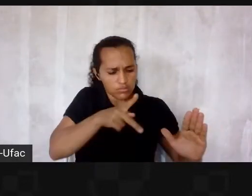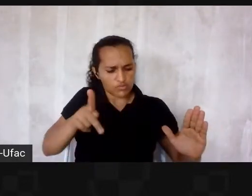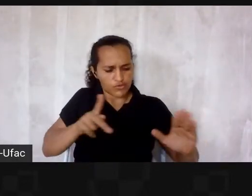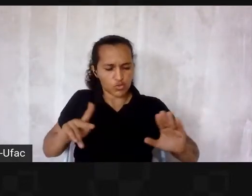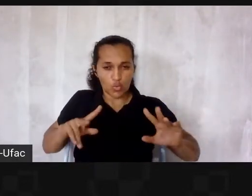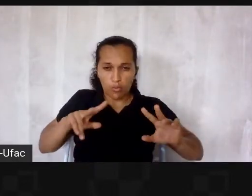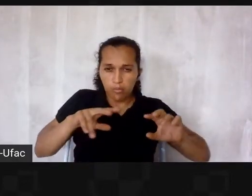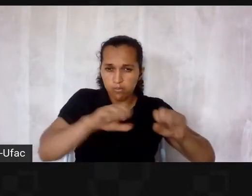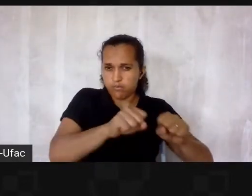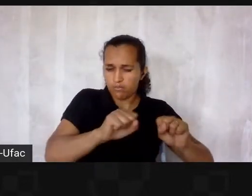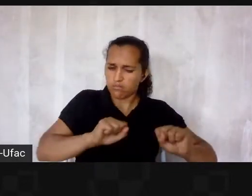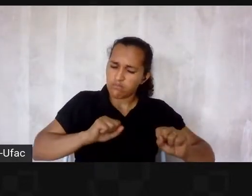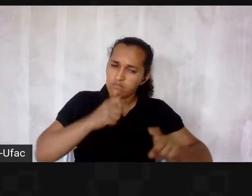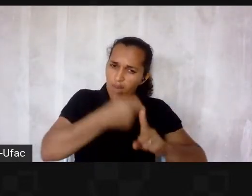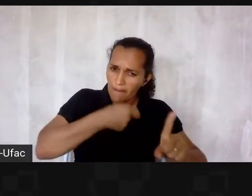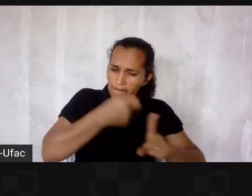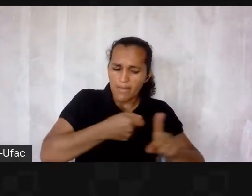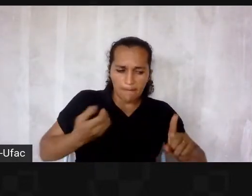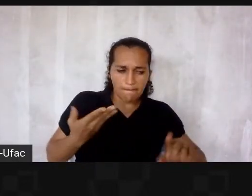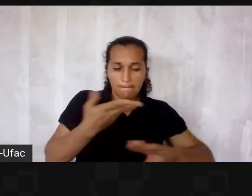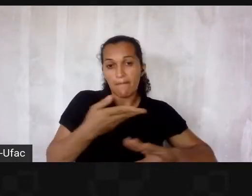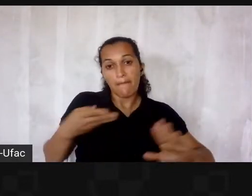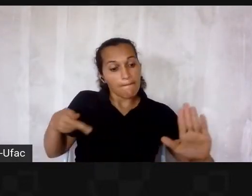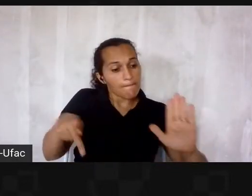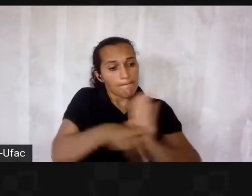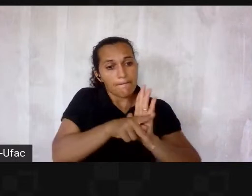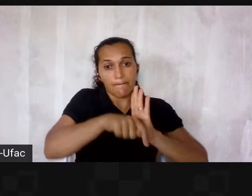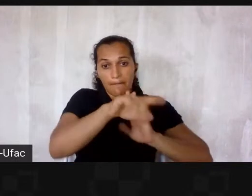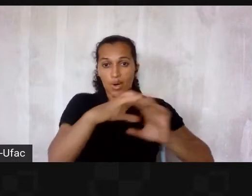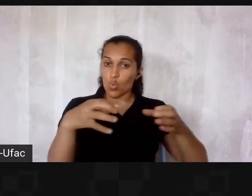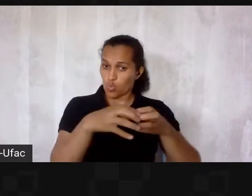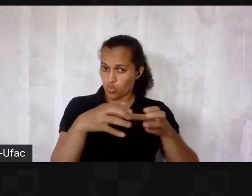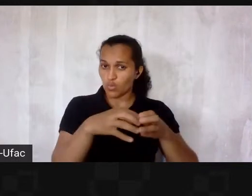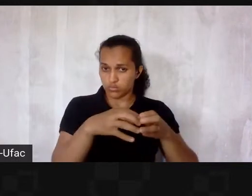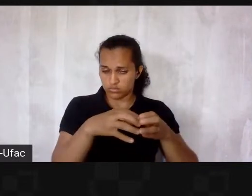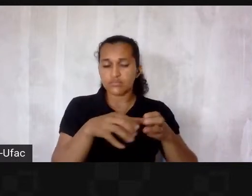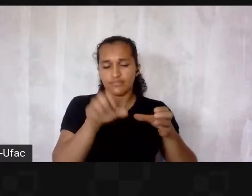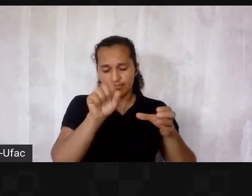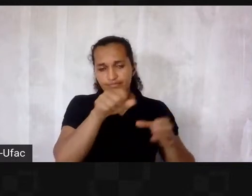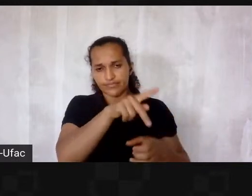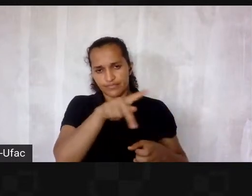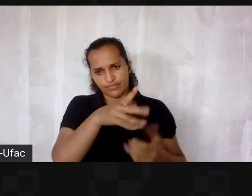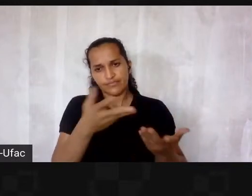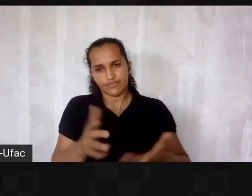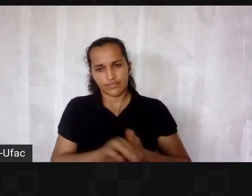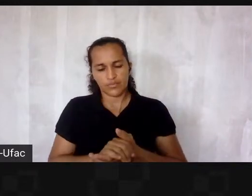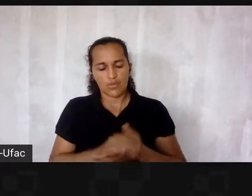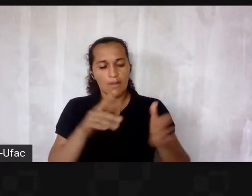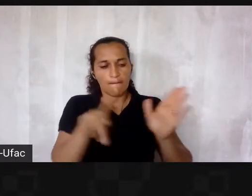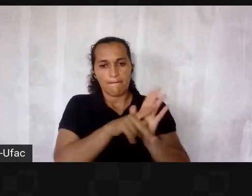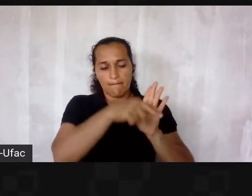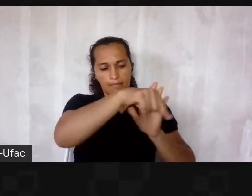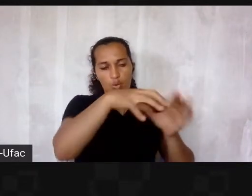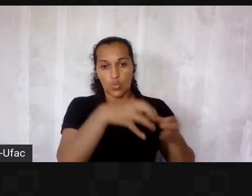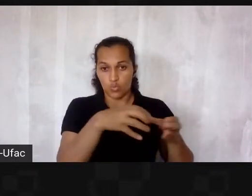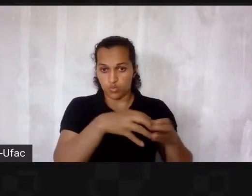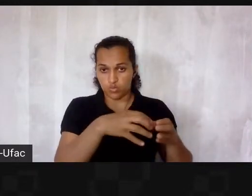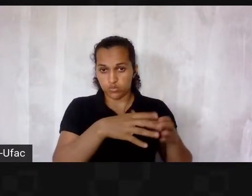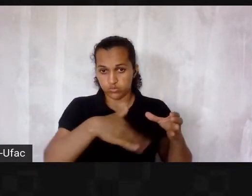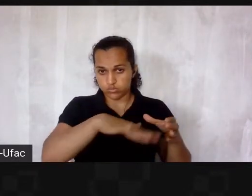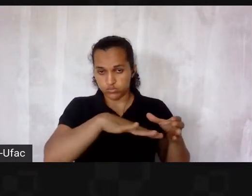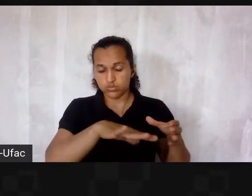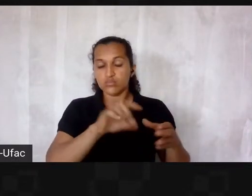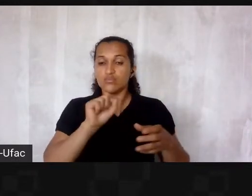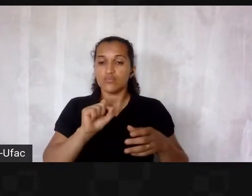e a questão do pertencimento a uma determinada comunidade disciplinar. Então, o fato de pertencer a uma comunidade disciplinar,